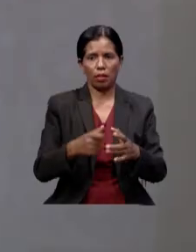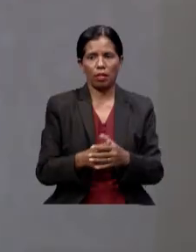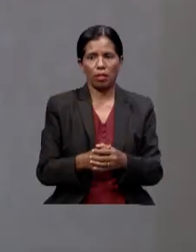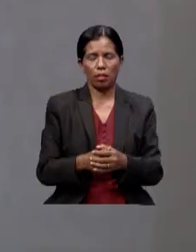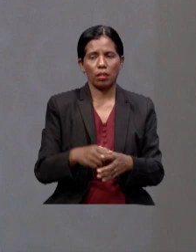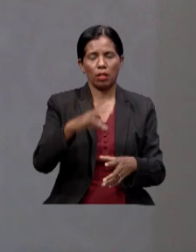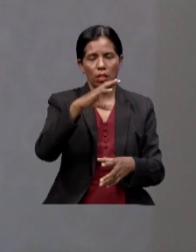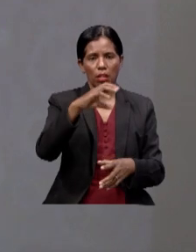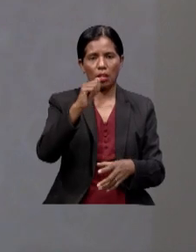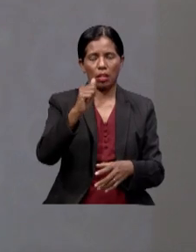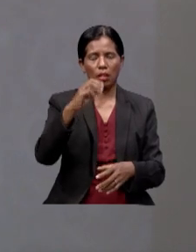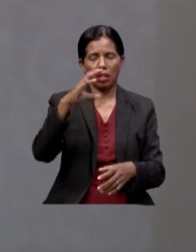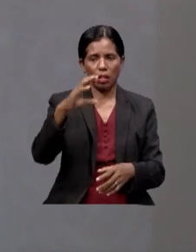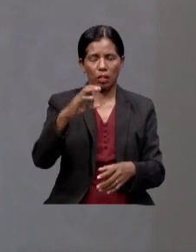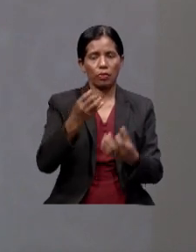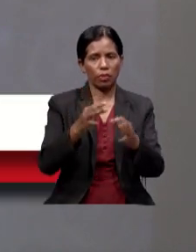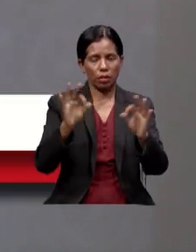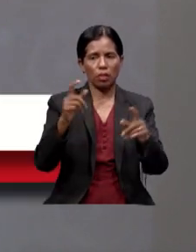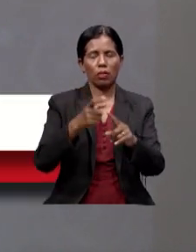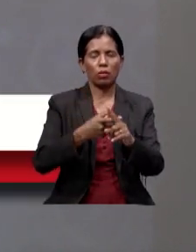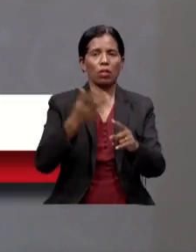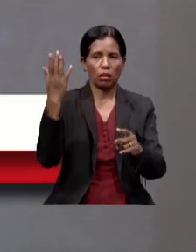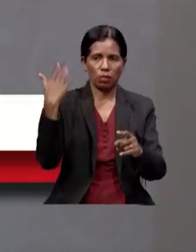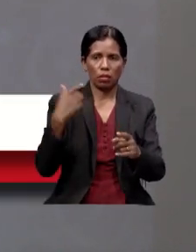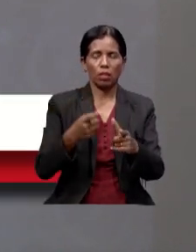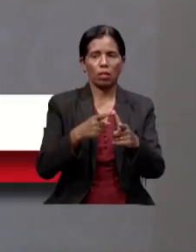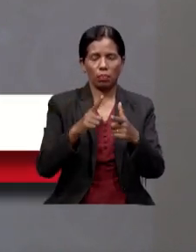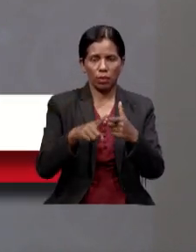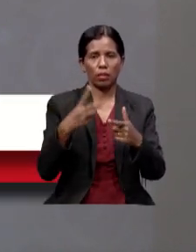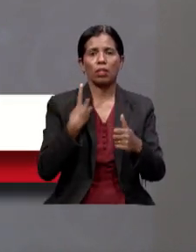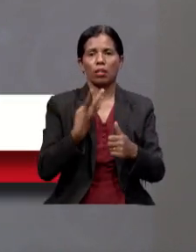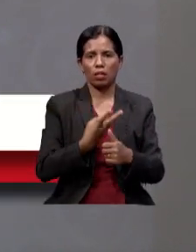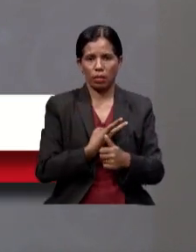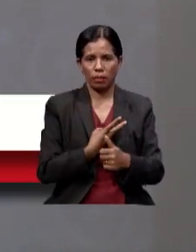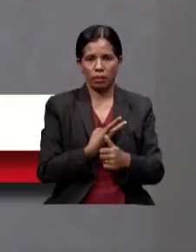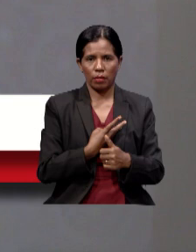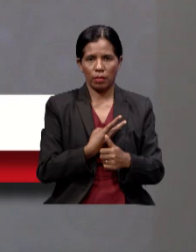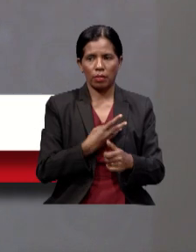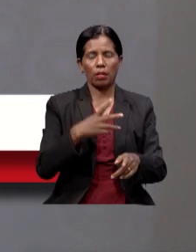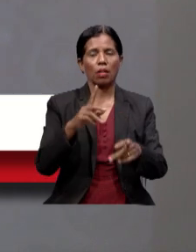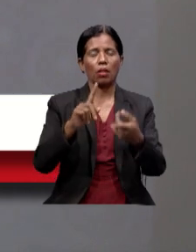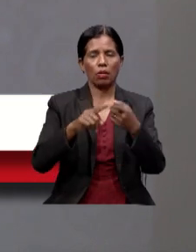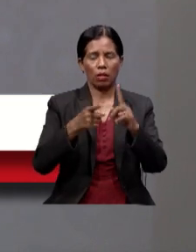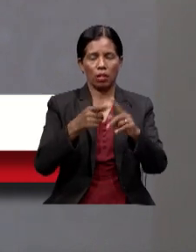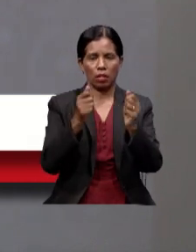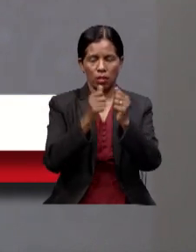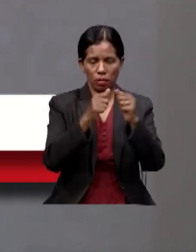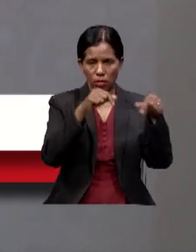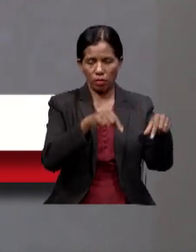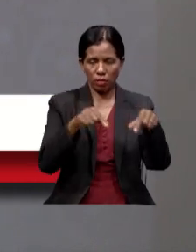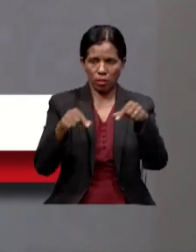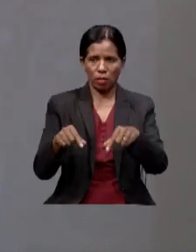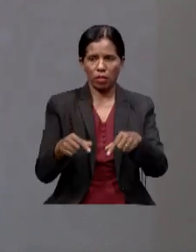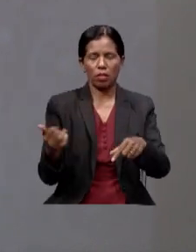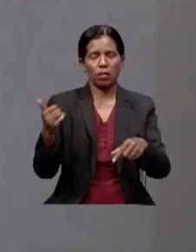kak nemo sremata ona ia fulan kutuk ba ide poisi tania malak deputado Siremos de vez em quando halo até ser